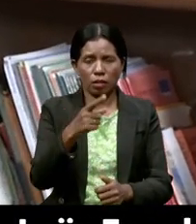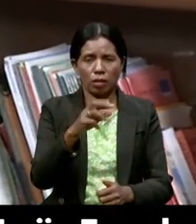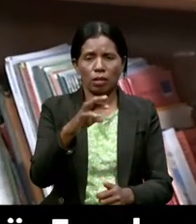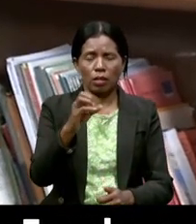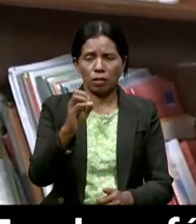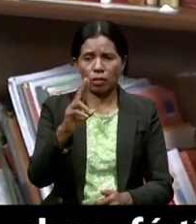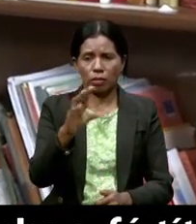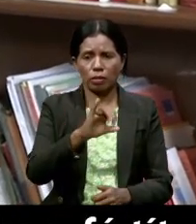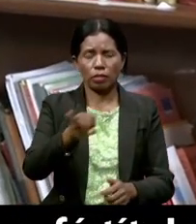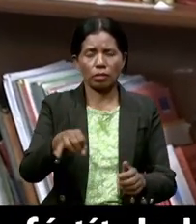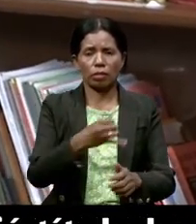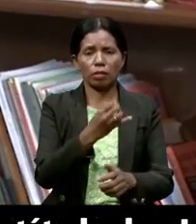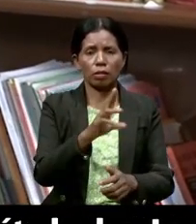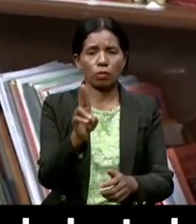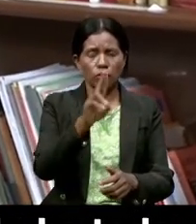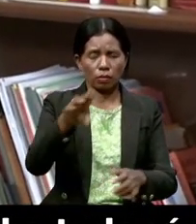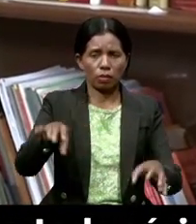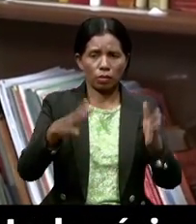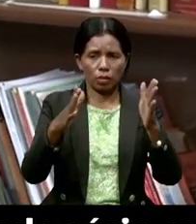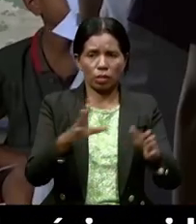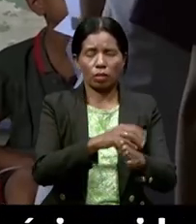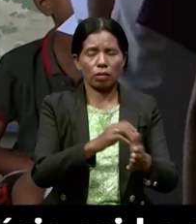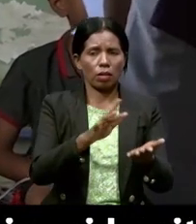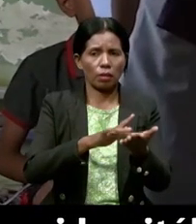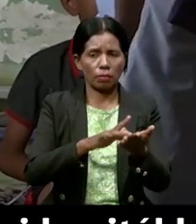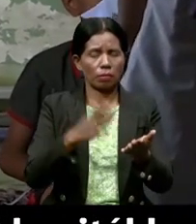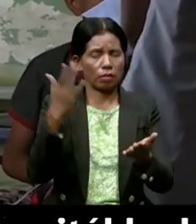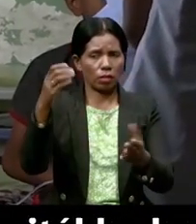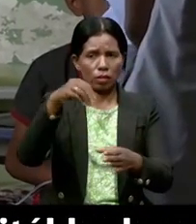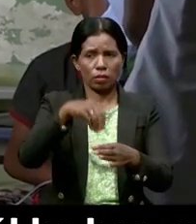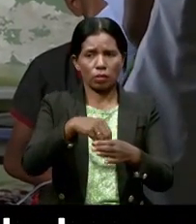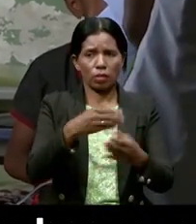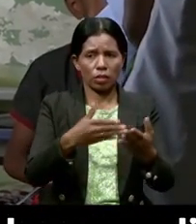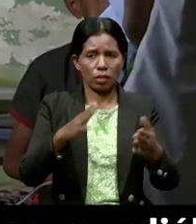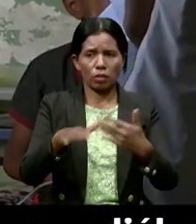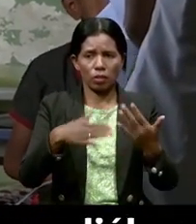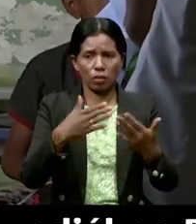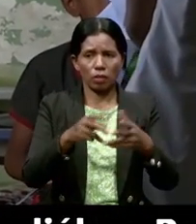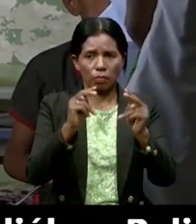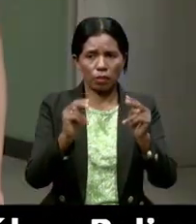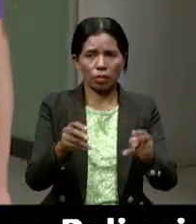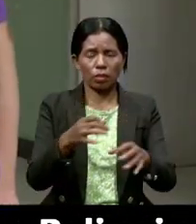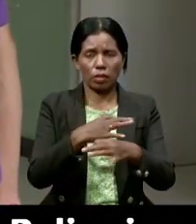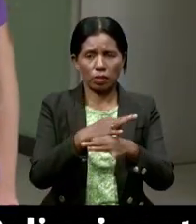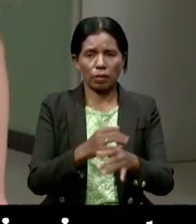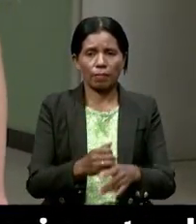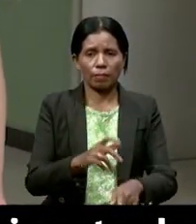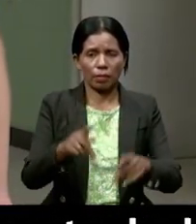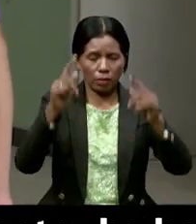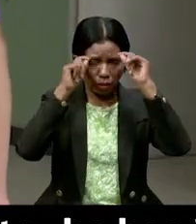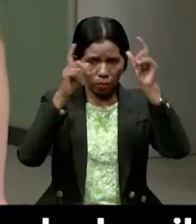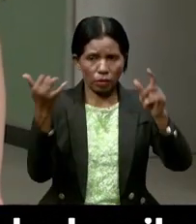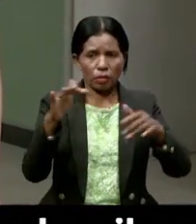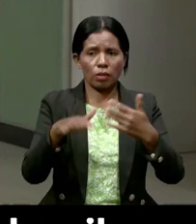HTT, gestão de recursos humanos no Mos Aimoro, inclui equipamento no Selutan, precisa Hadia. Timoroan Sira